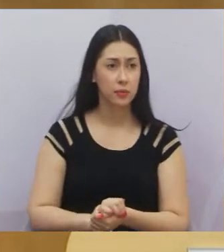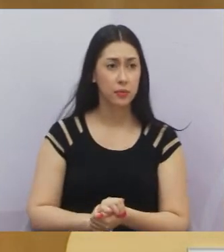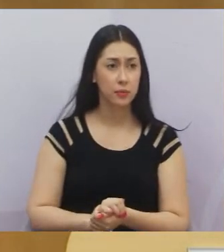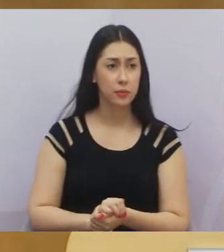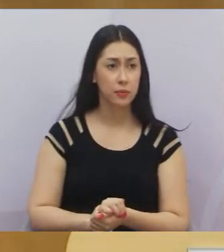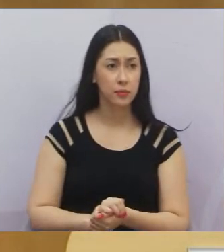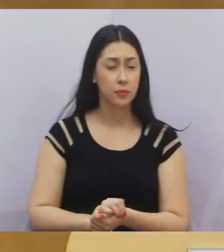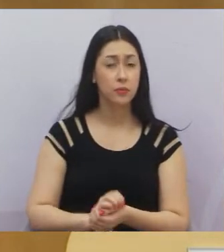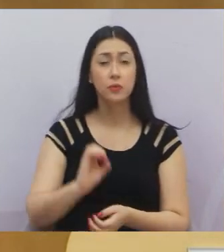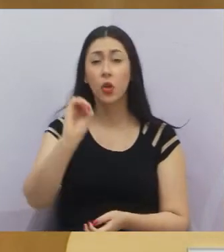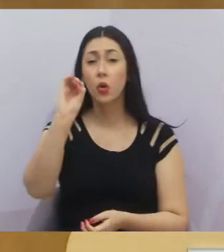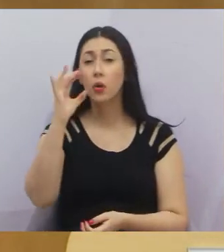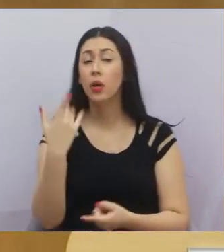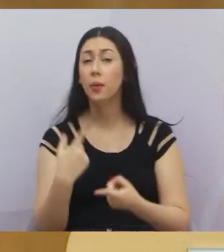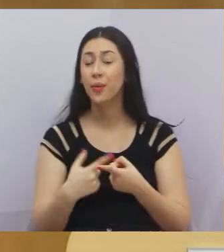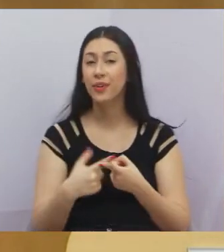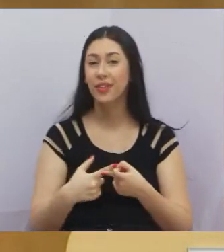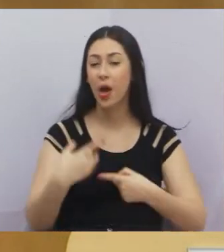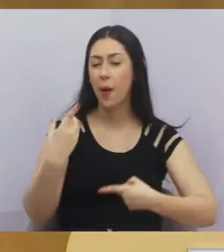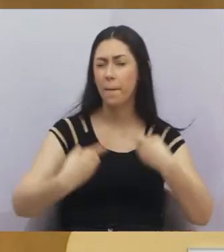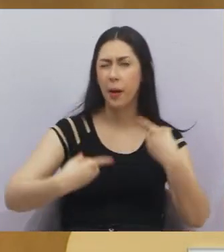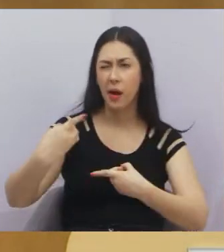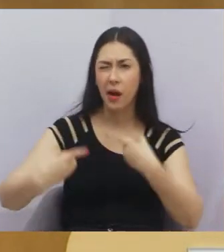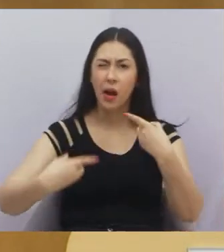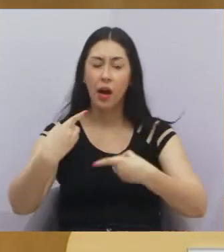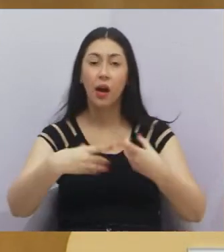E isso acontece por falta de política